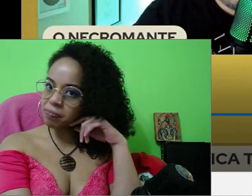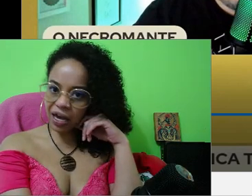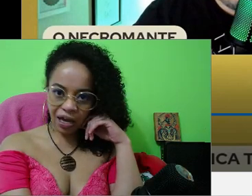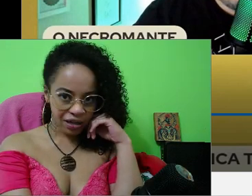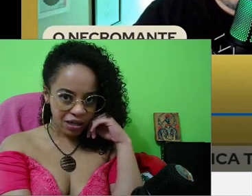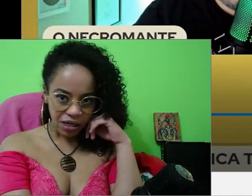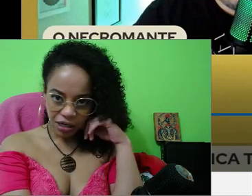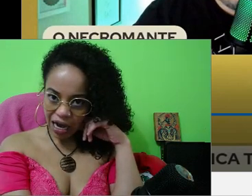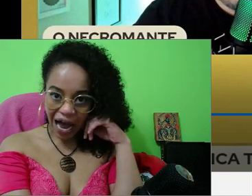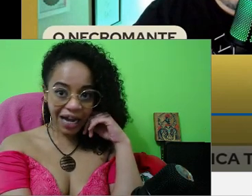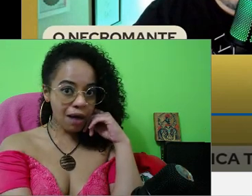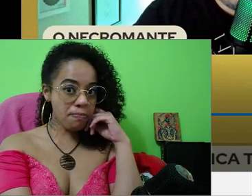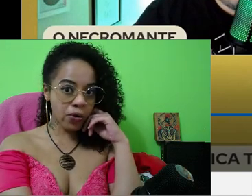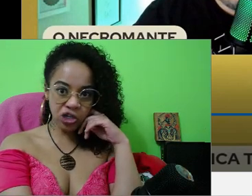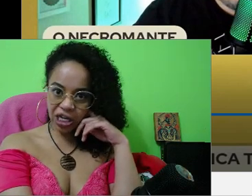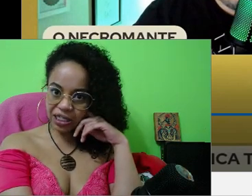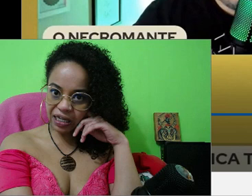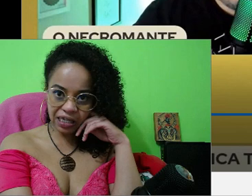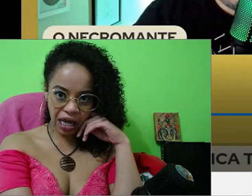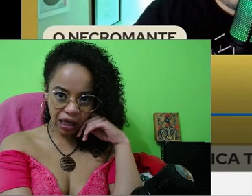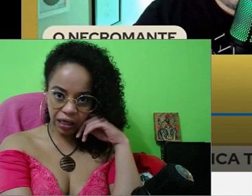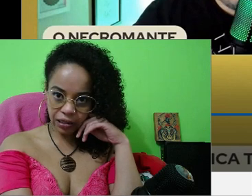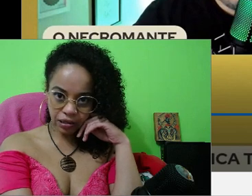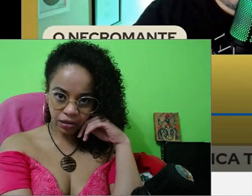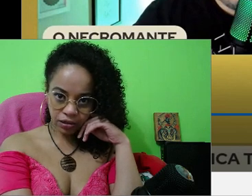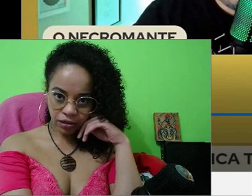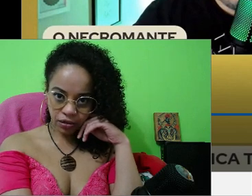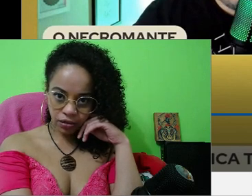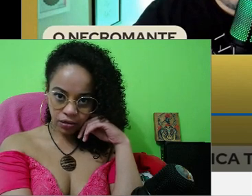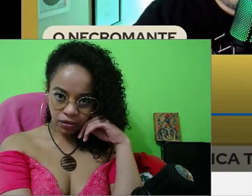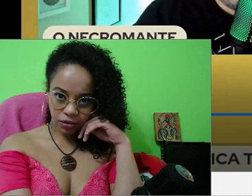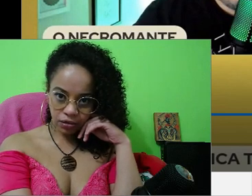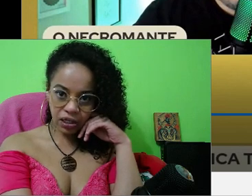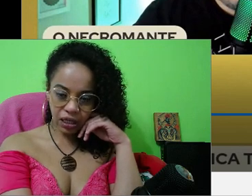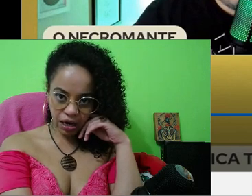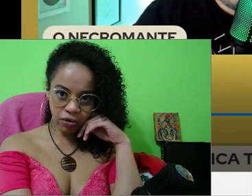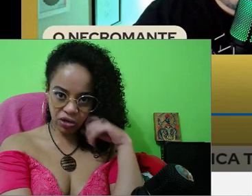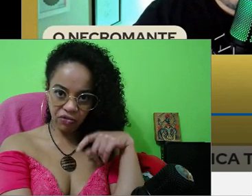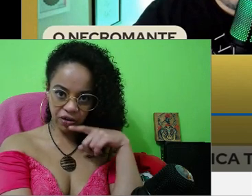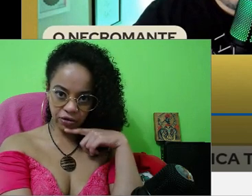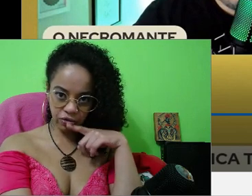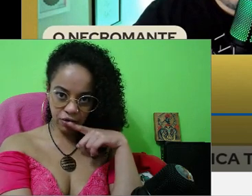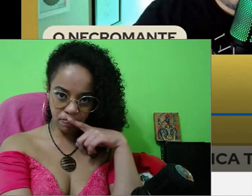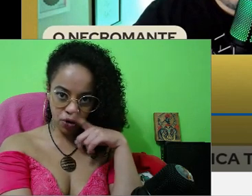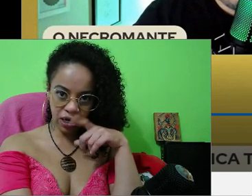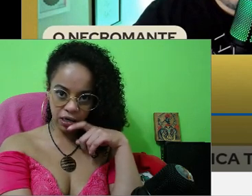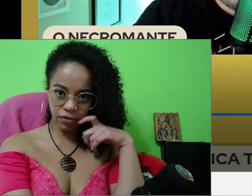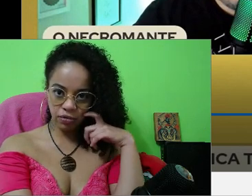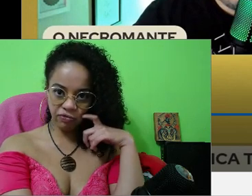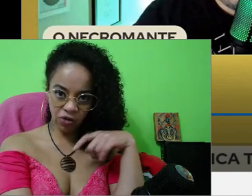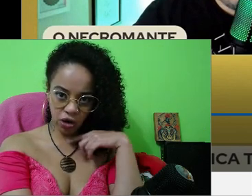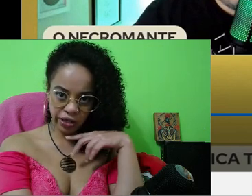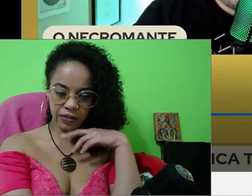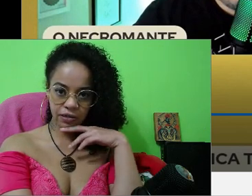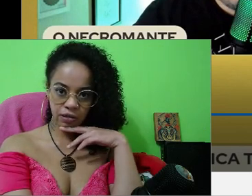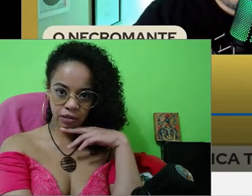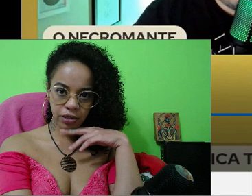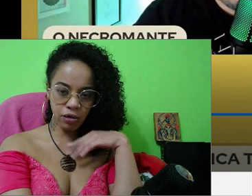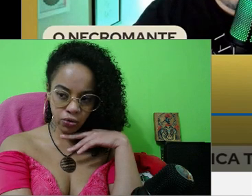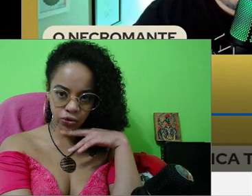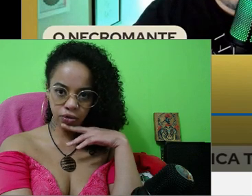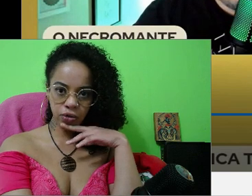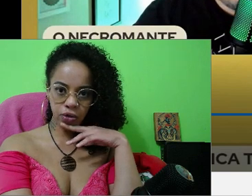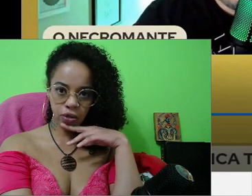bebê acabou já senzala entendeu quando eu falo que eu tenho boca voz